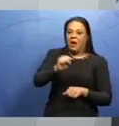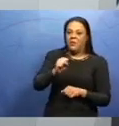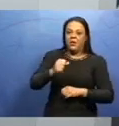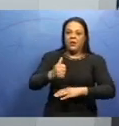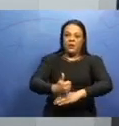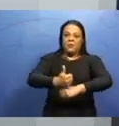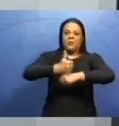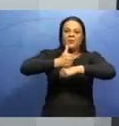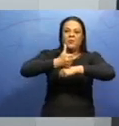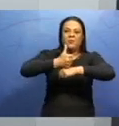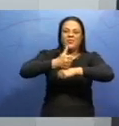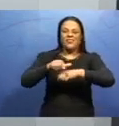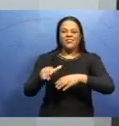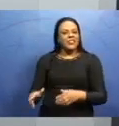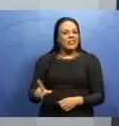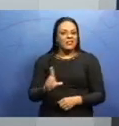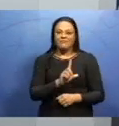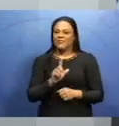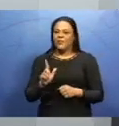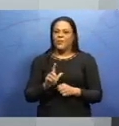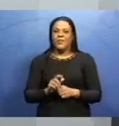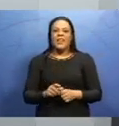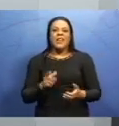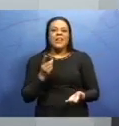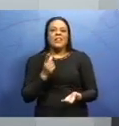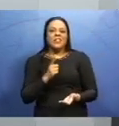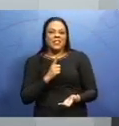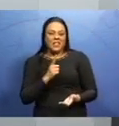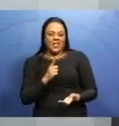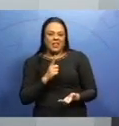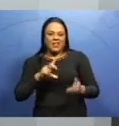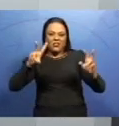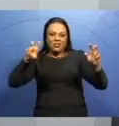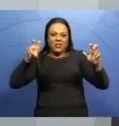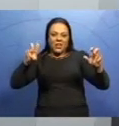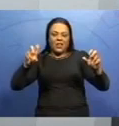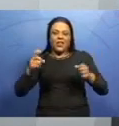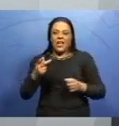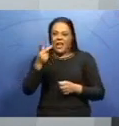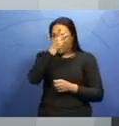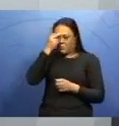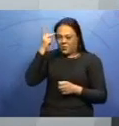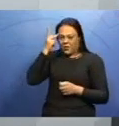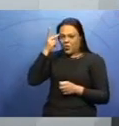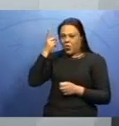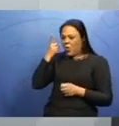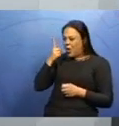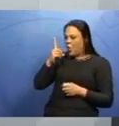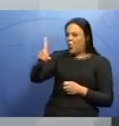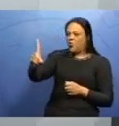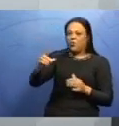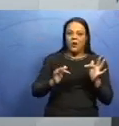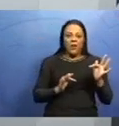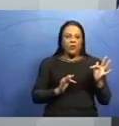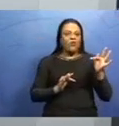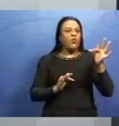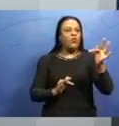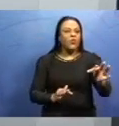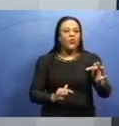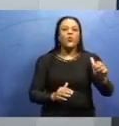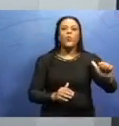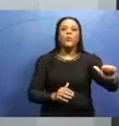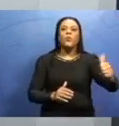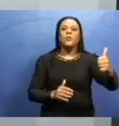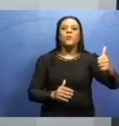né? Temos até aquele ditado: os últimos serão os primeiros. E esse ditado vem bem a calhar aqui com essa moral, não é